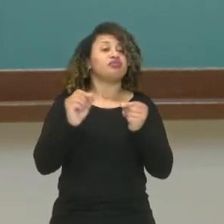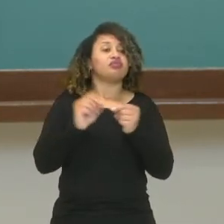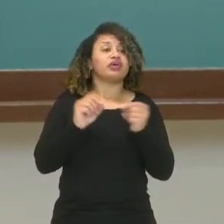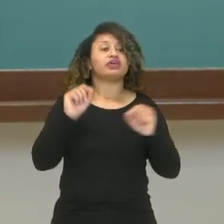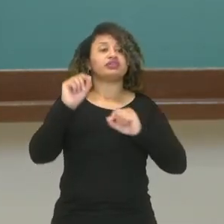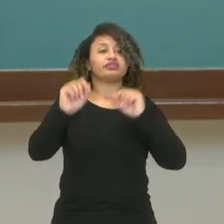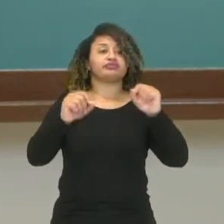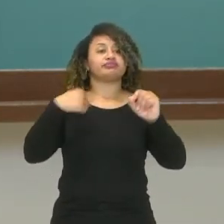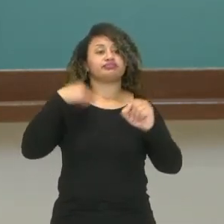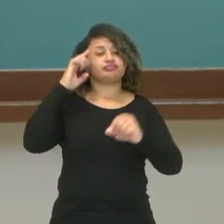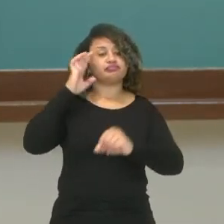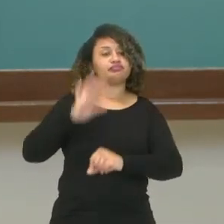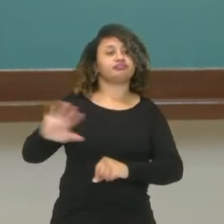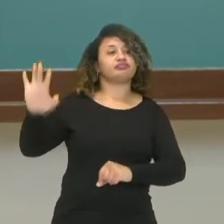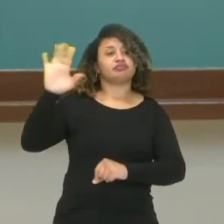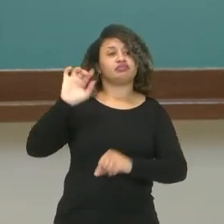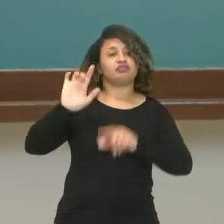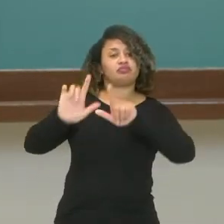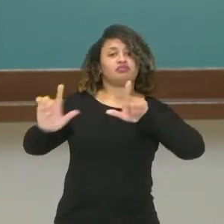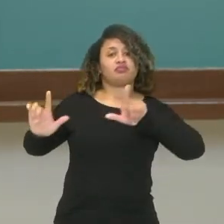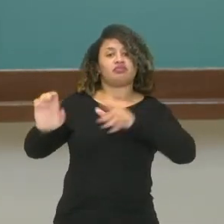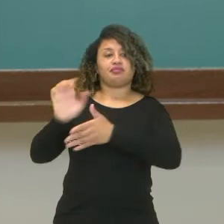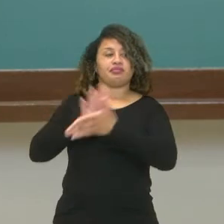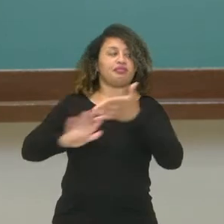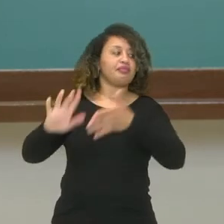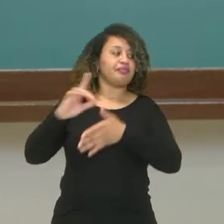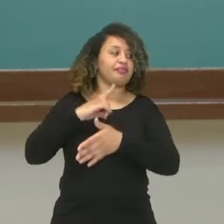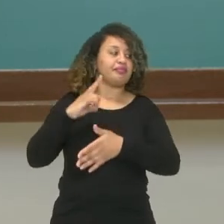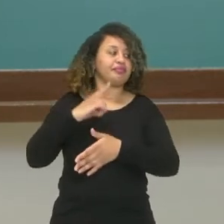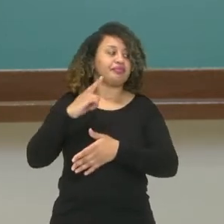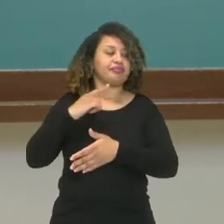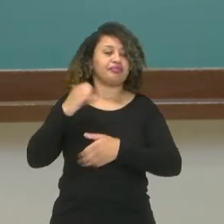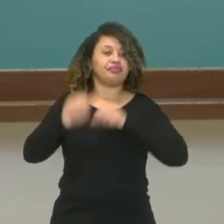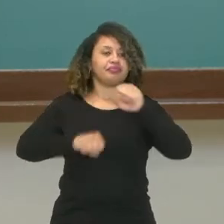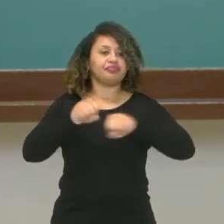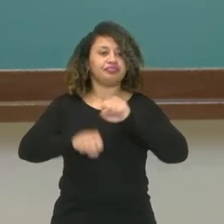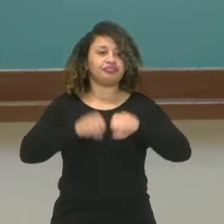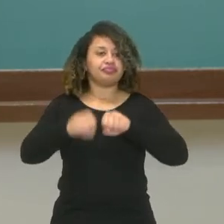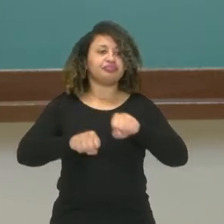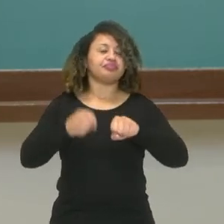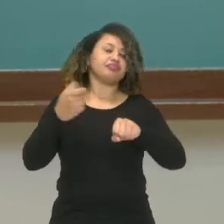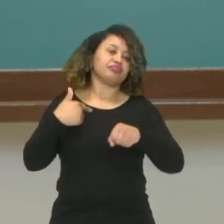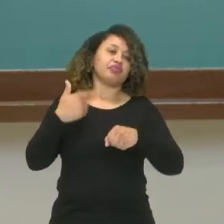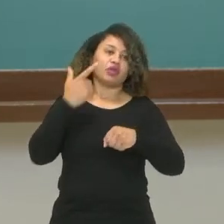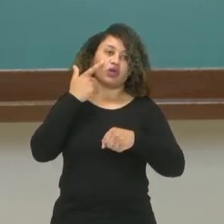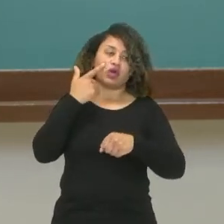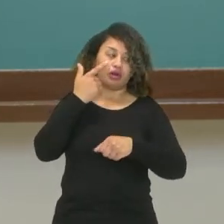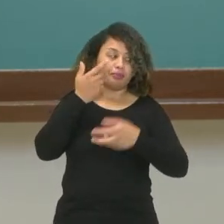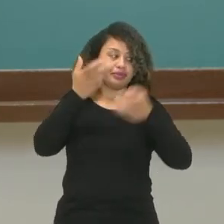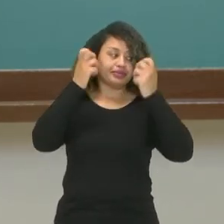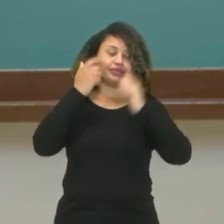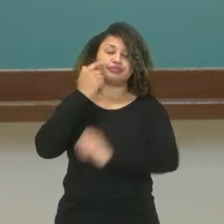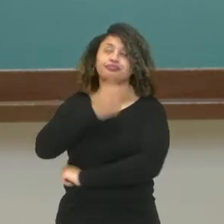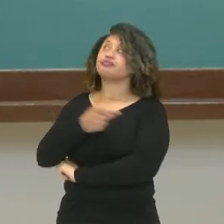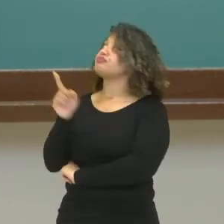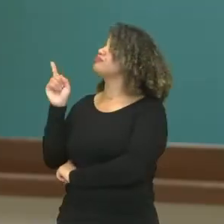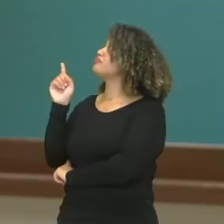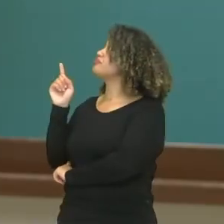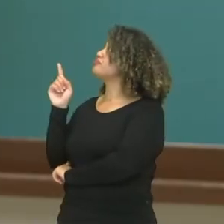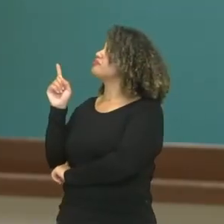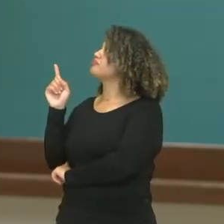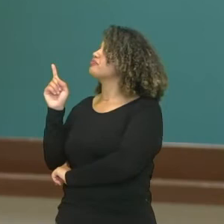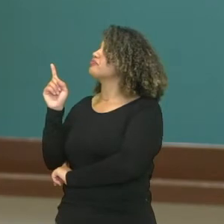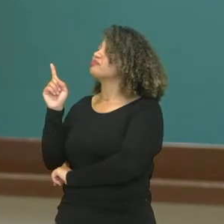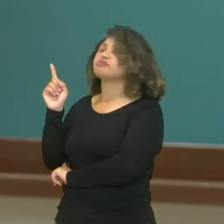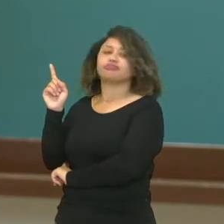exemplo, vamos imaginar aqui, vamos utilizar essa imagem aqui da bicicleta, Essa aqui ela está numa bicicleta, Vamos imaginar lá. Então, como que é